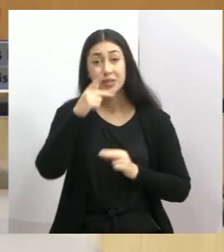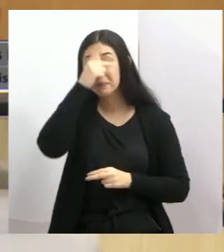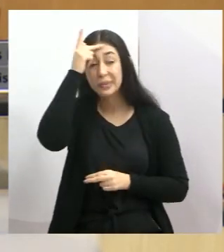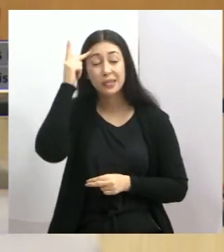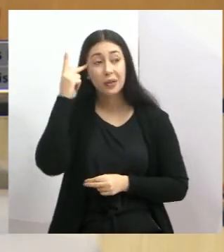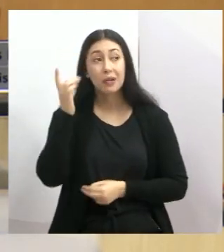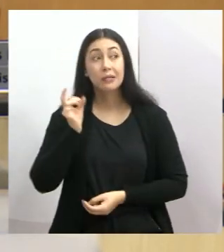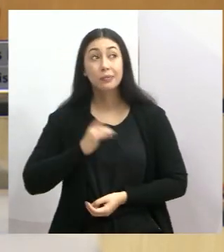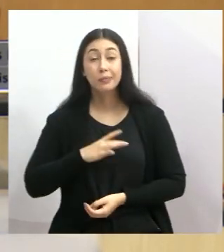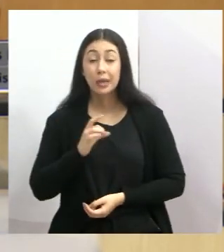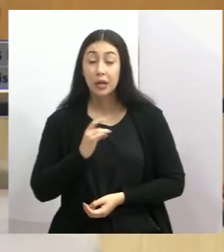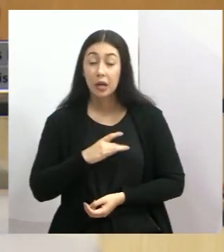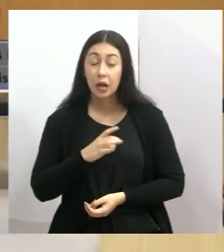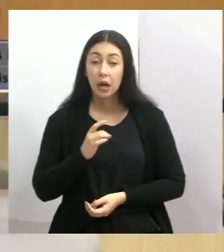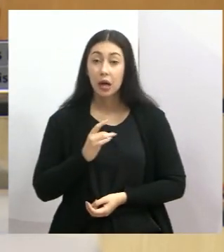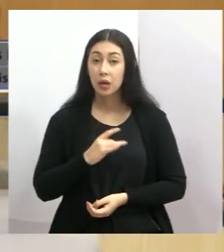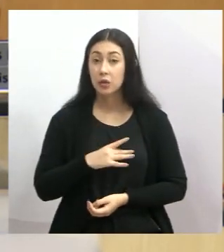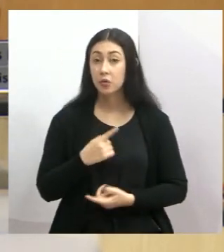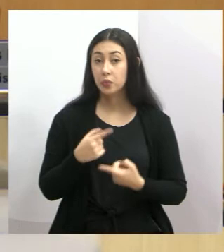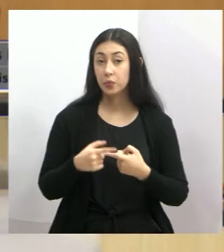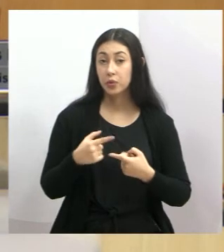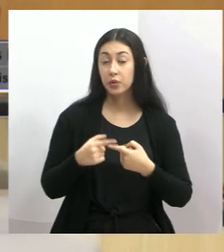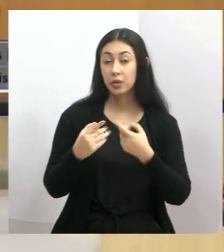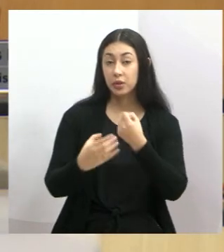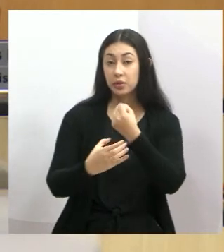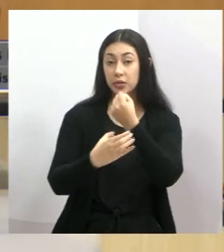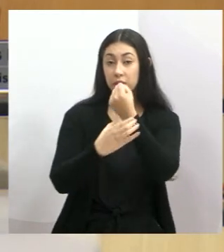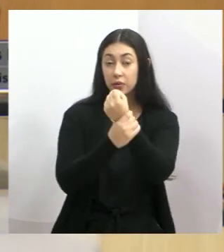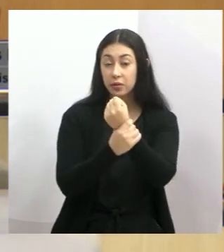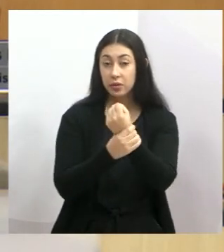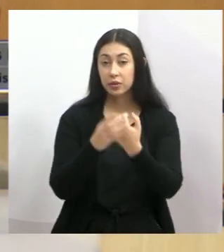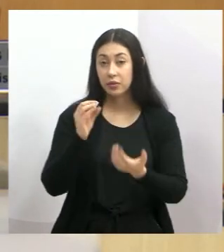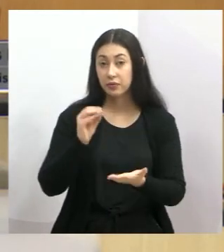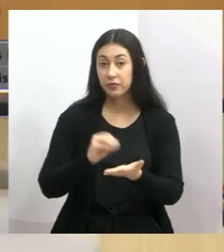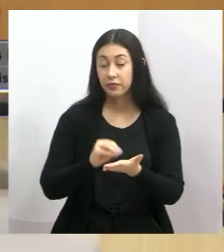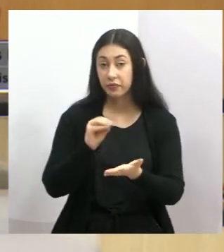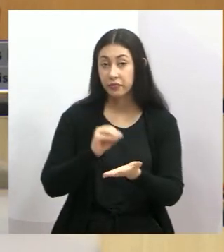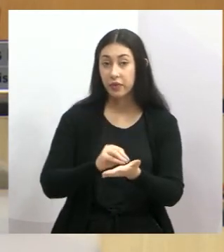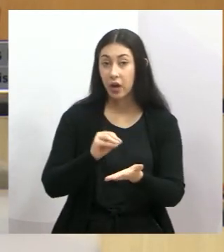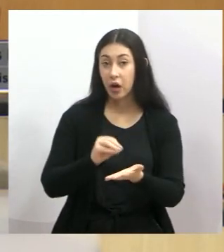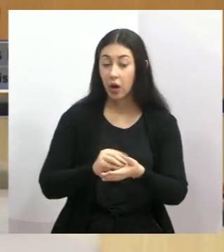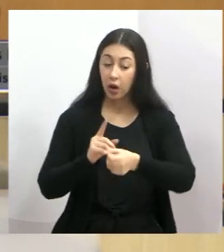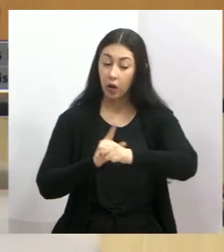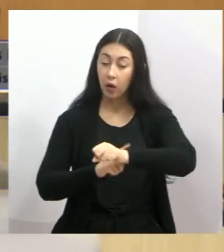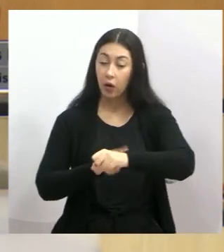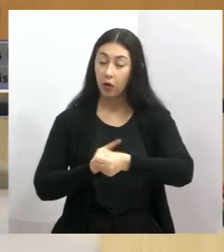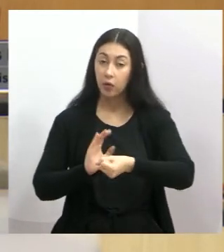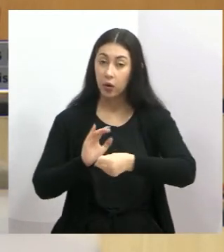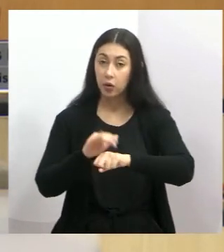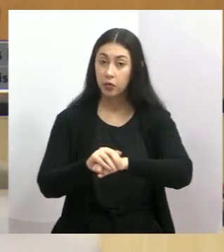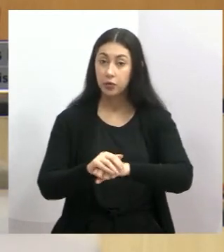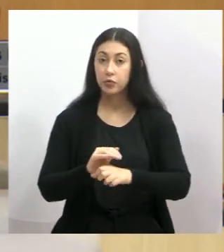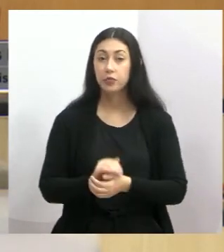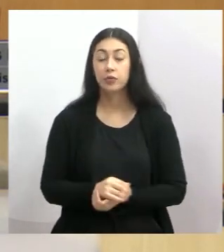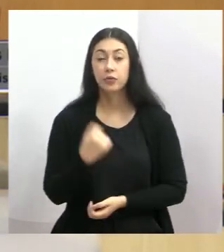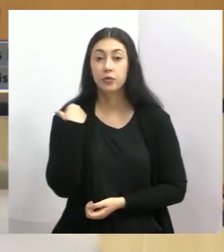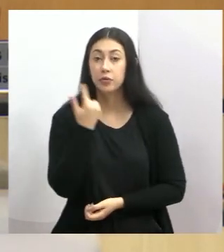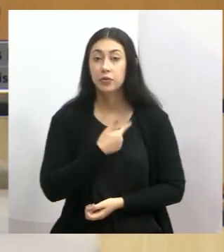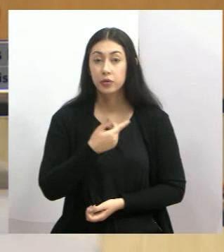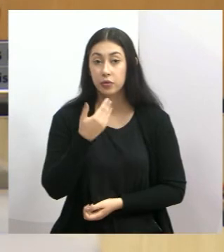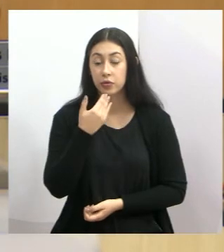transeuntes no período o noturno requeremos